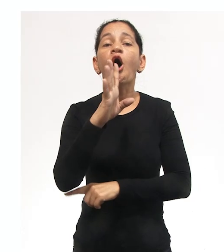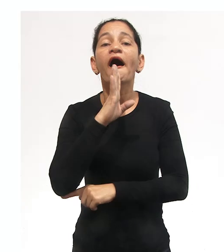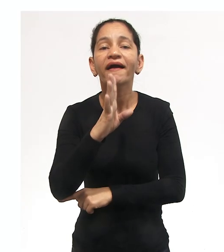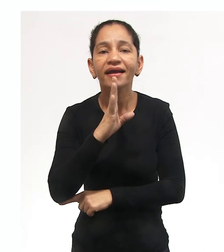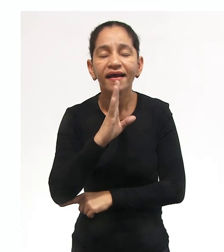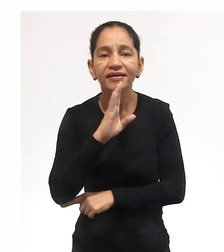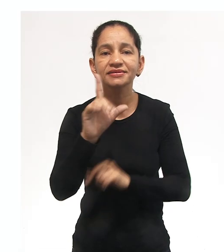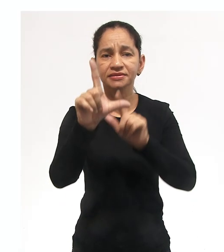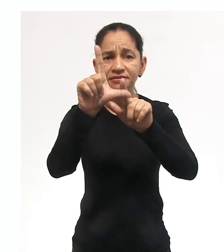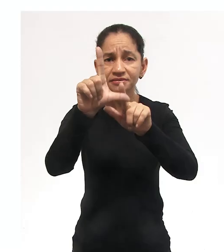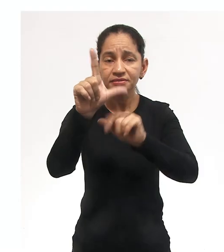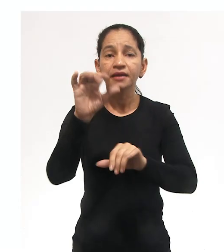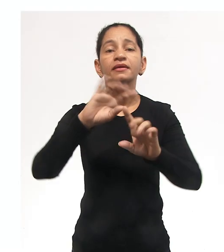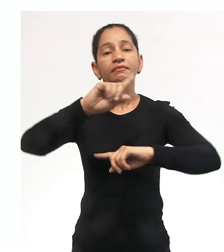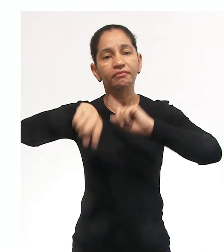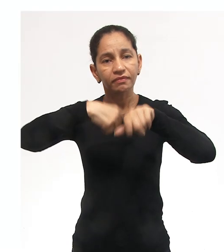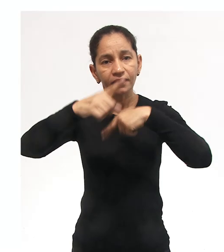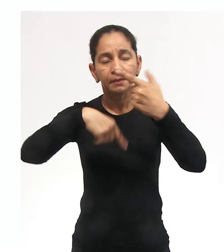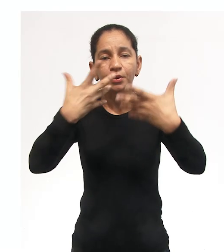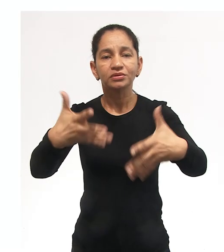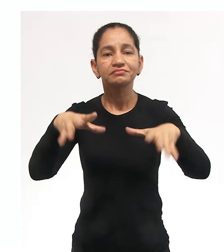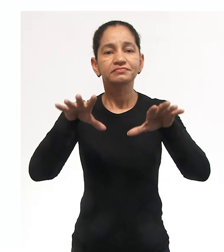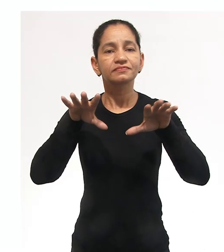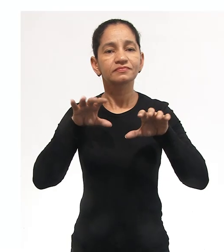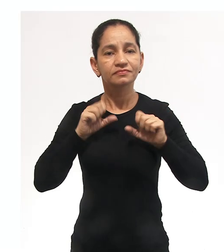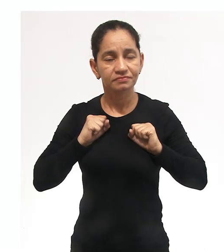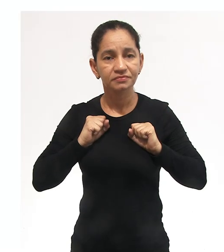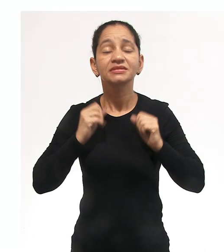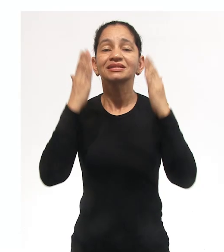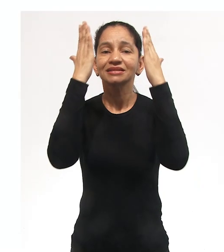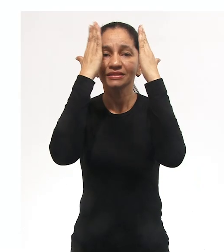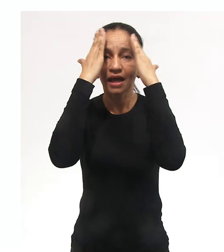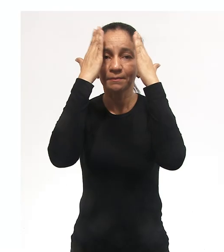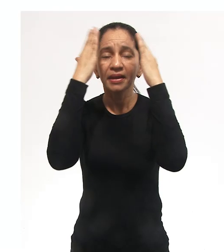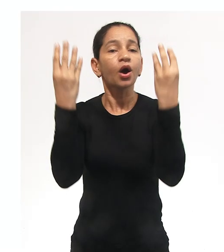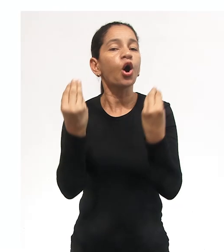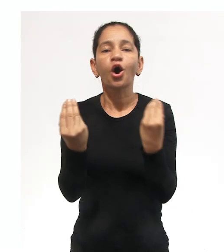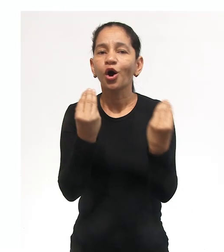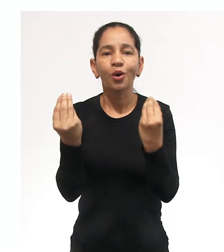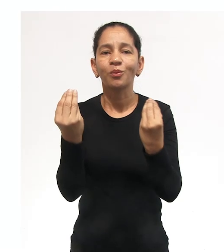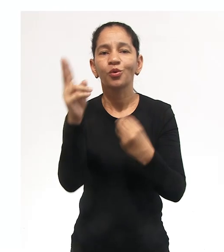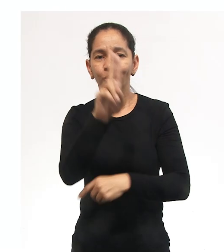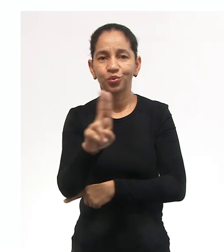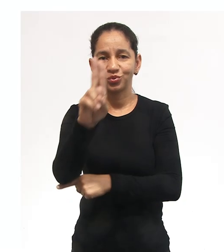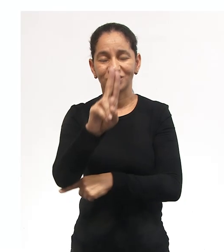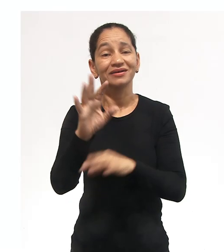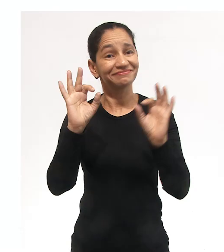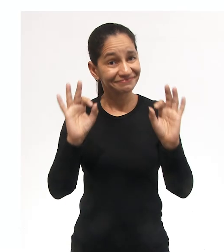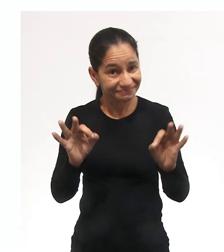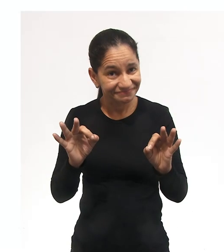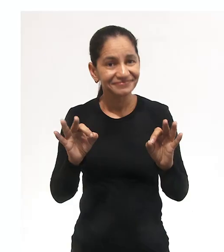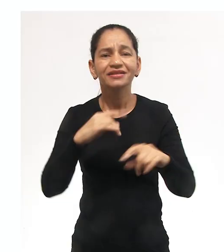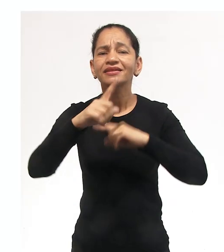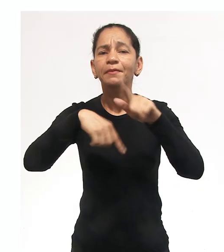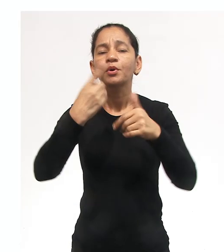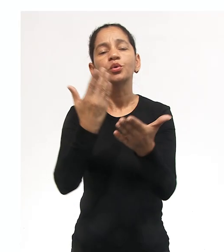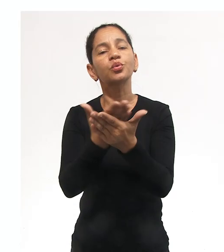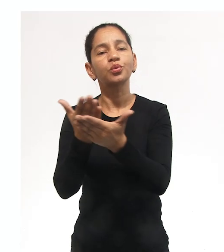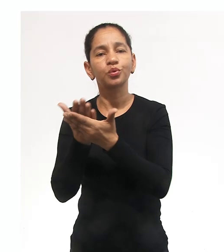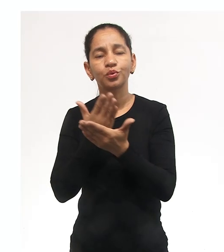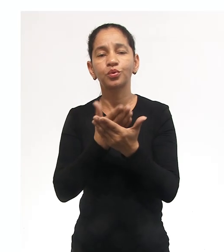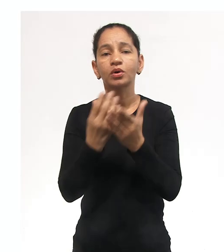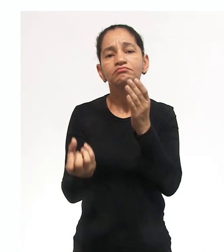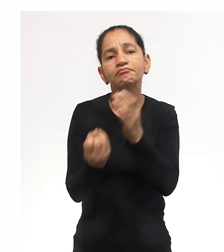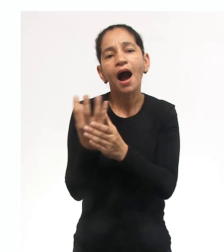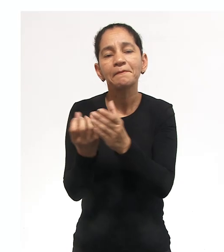é codificar, decodificar, que é o processo de aprendizagem de leitura e escrita.